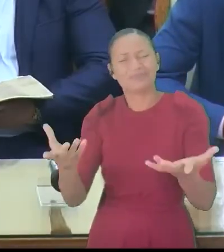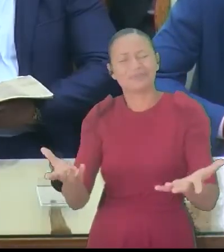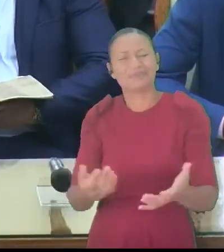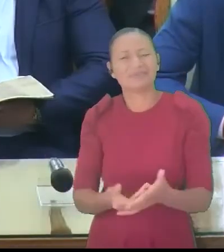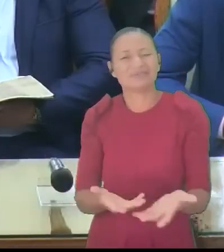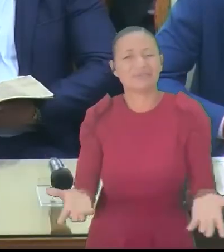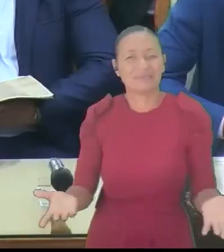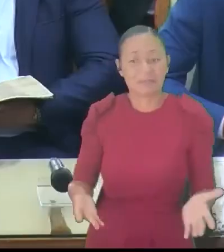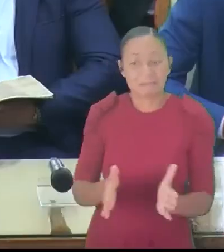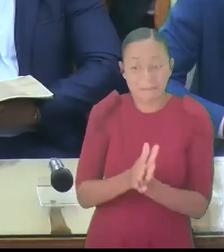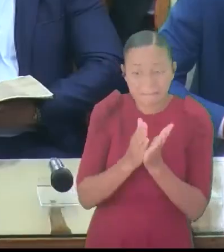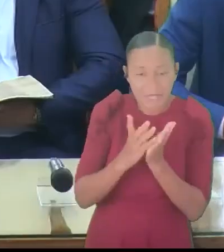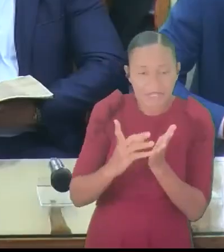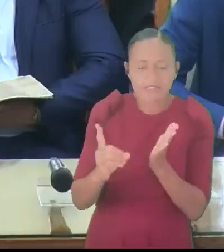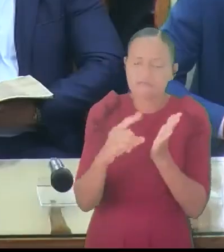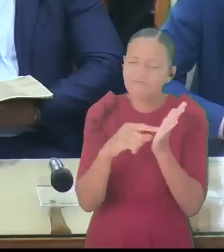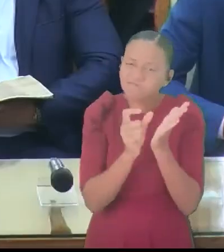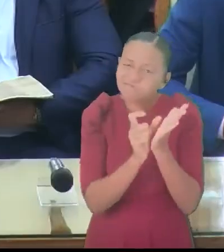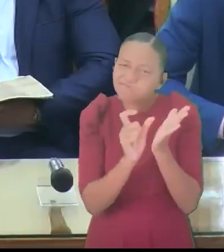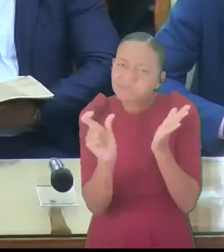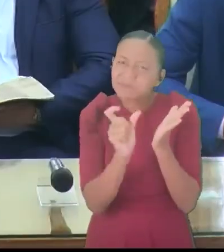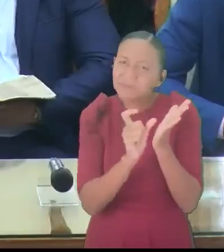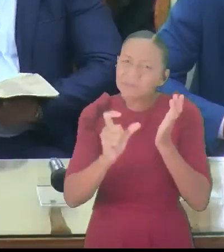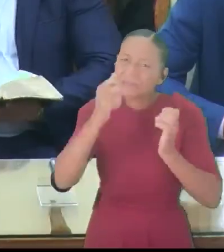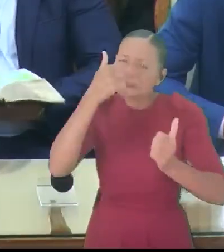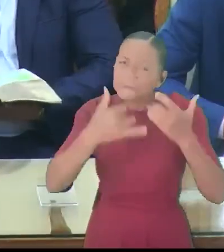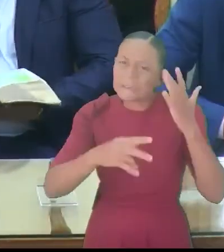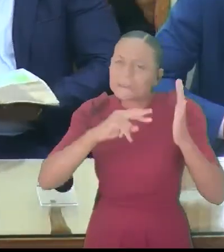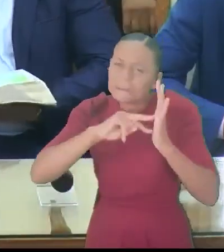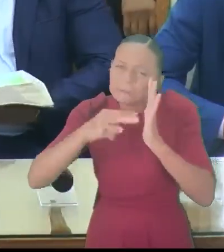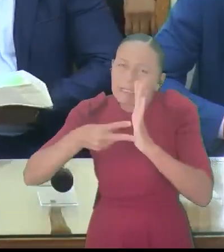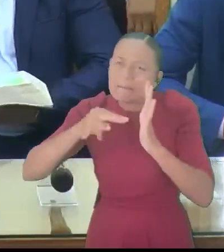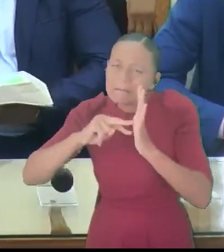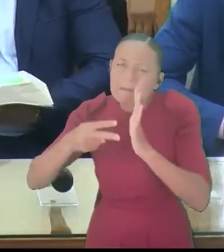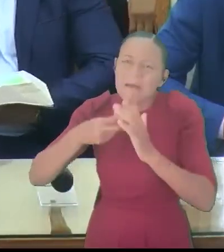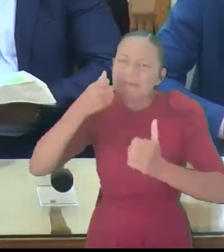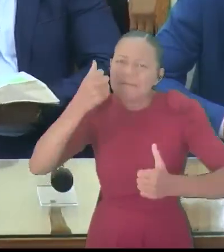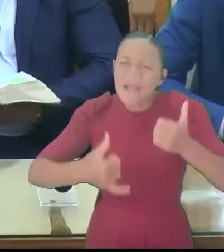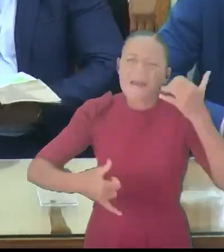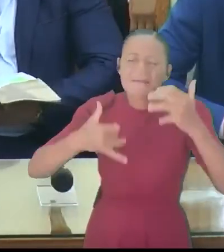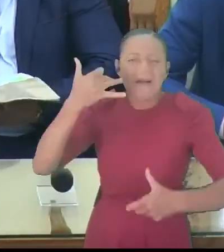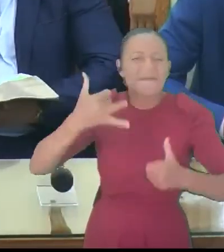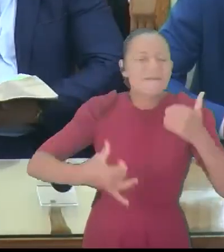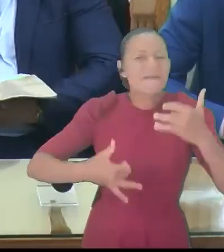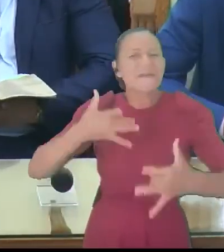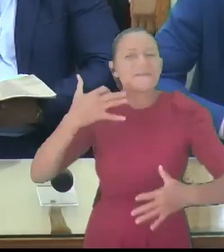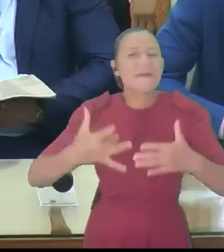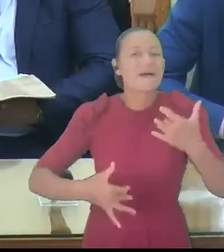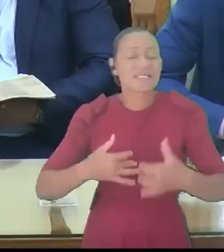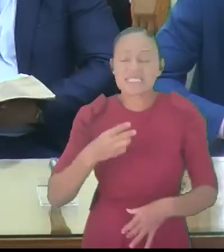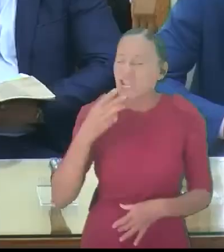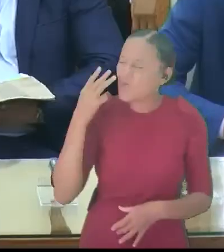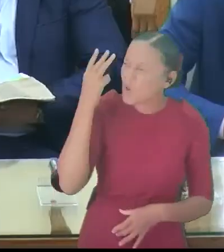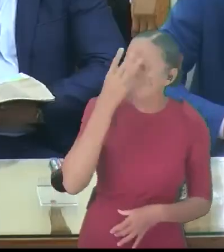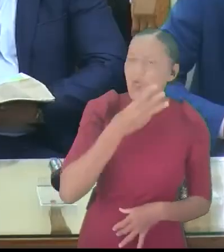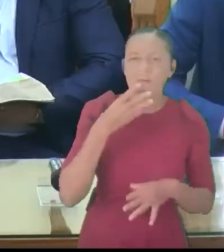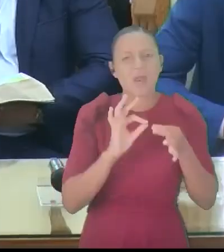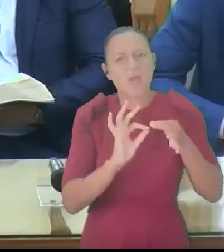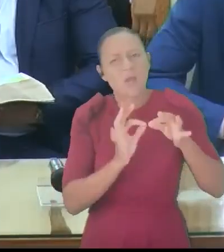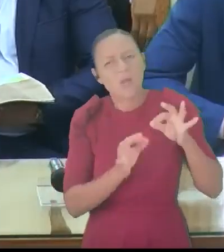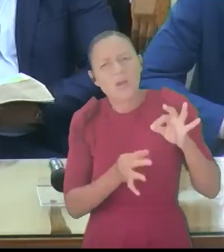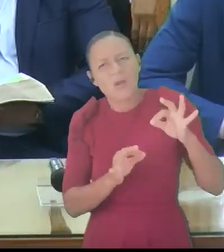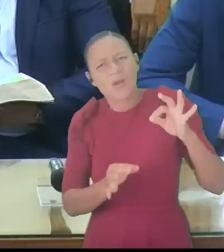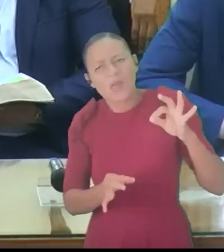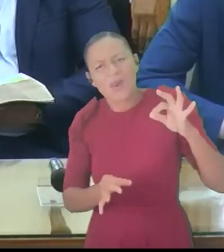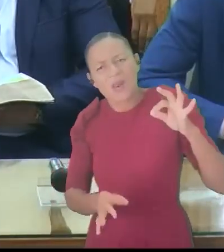Era a Bíblia, era a explanação da escritura, irmão. 3 horas, porque Pedro